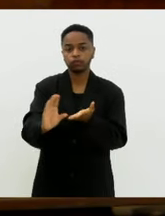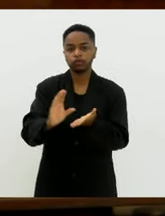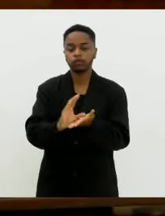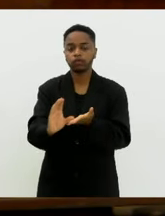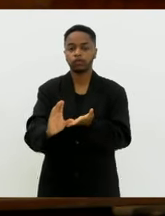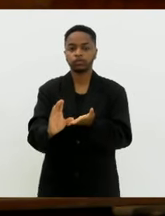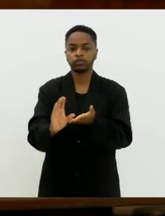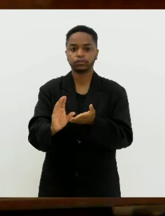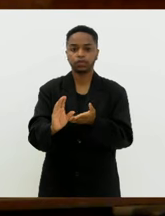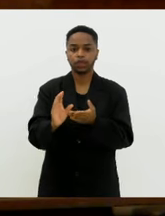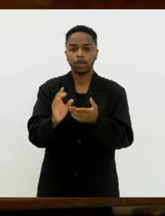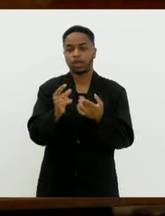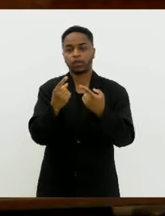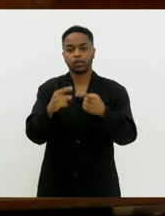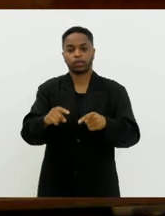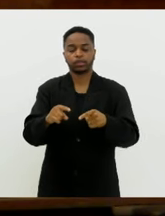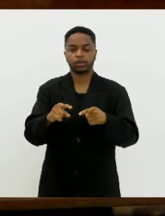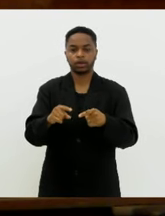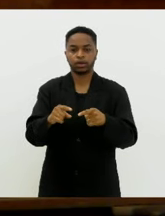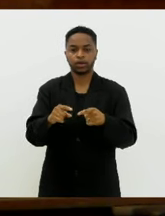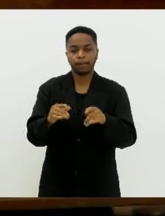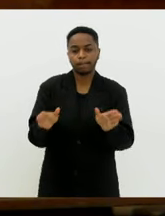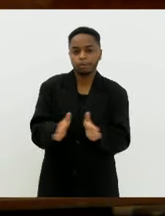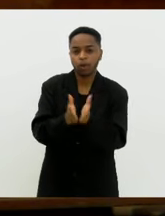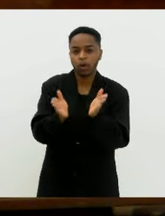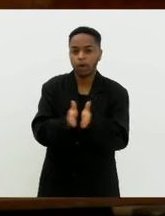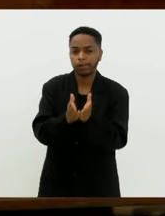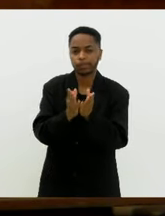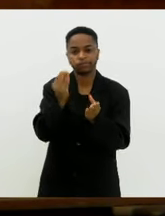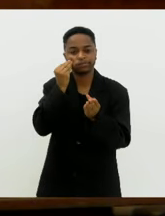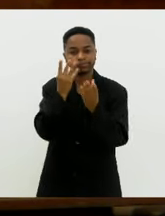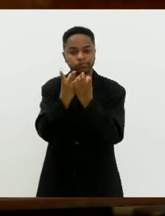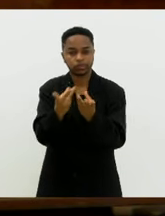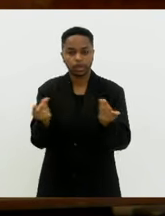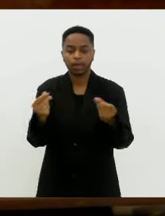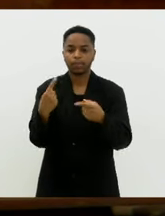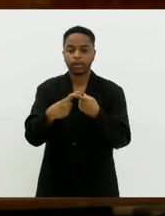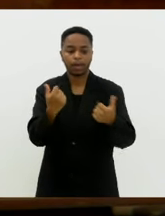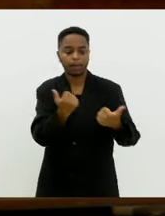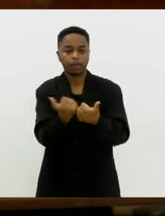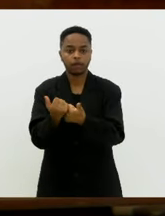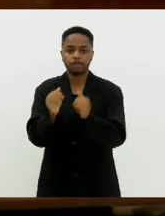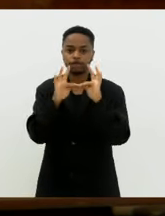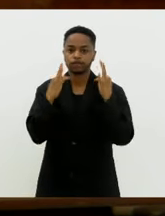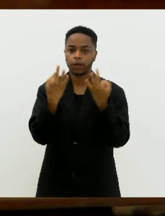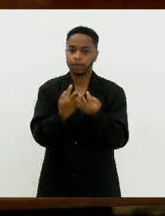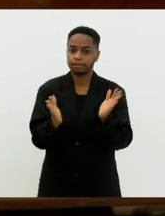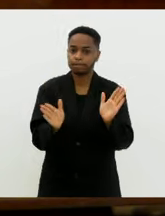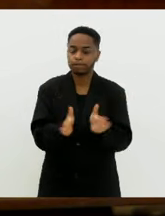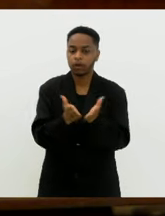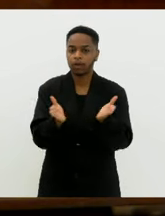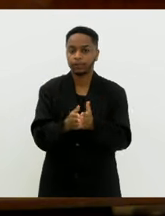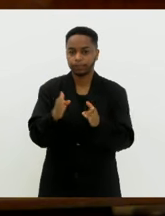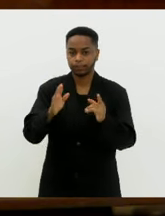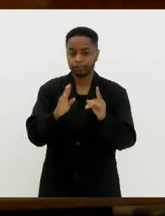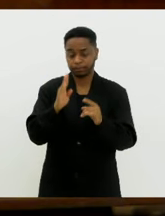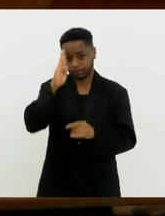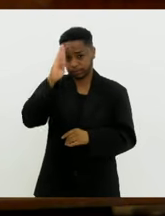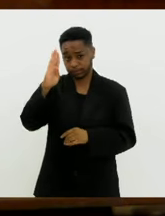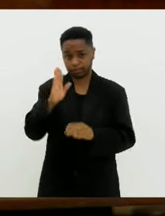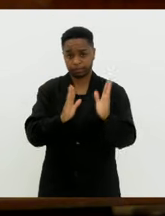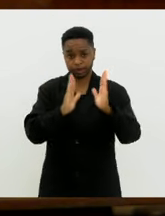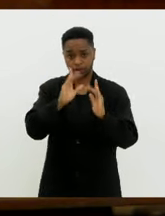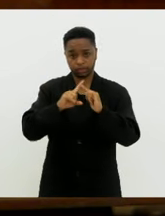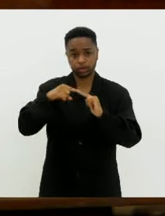uma importante ferramenta para o auxílio das famílias mais pobres, sobretudo no período pós-pandemia, e a isenção